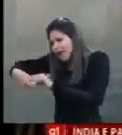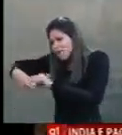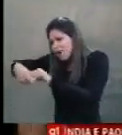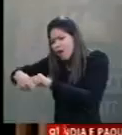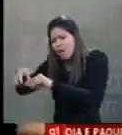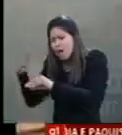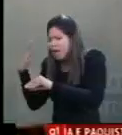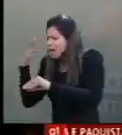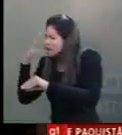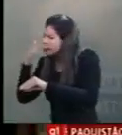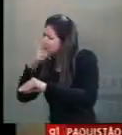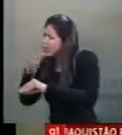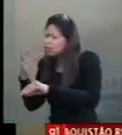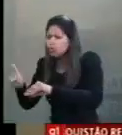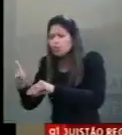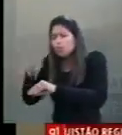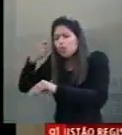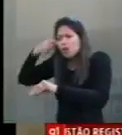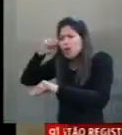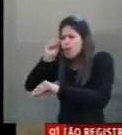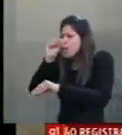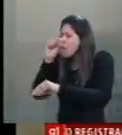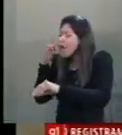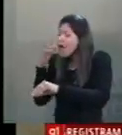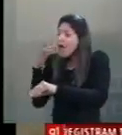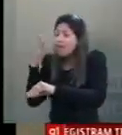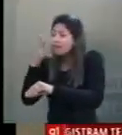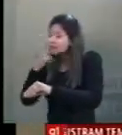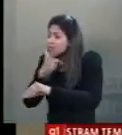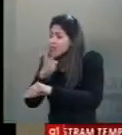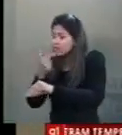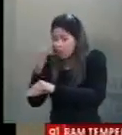linda. Olhe pra mim.